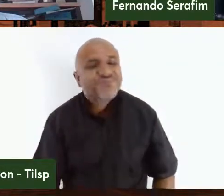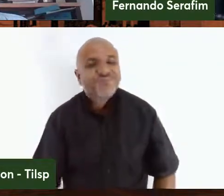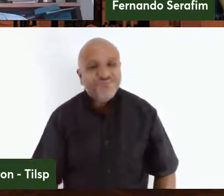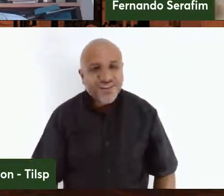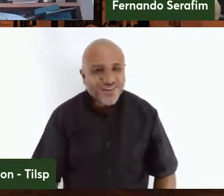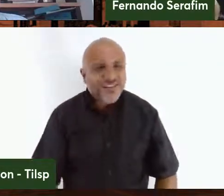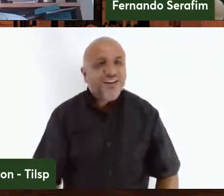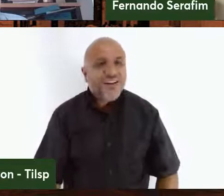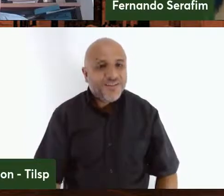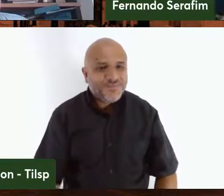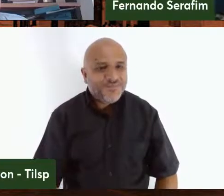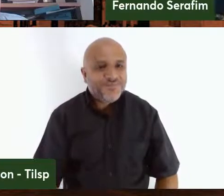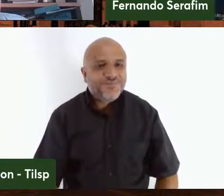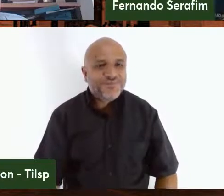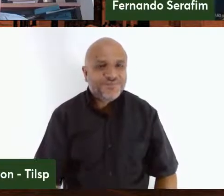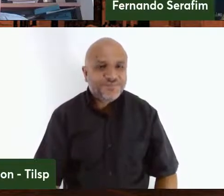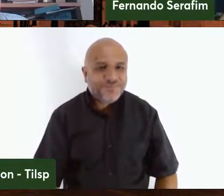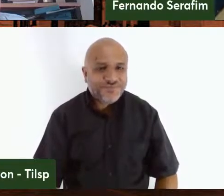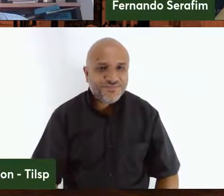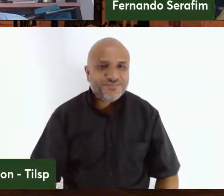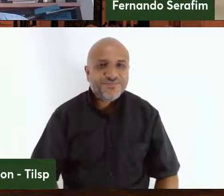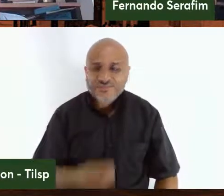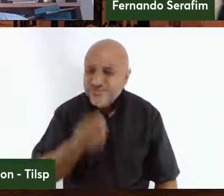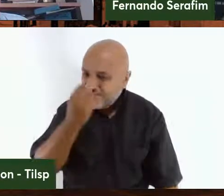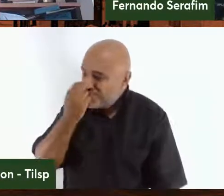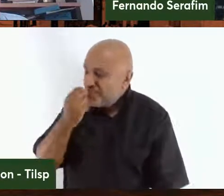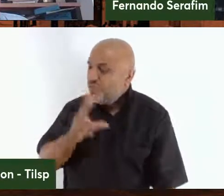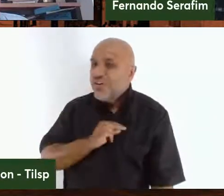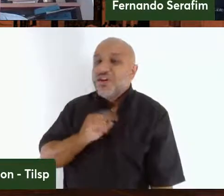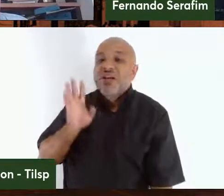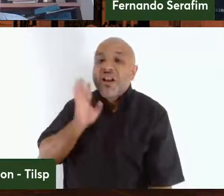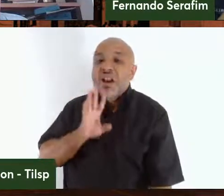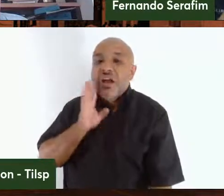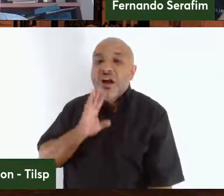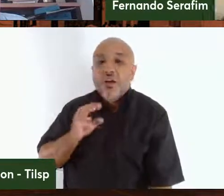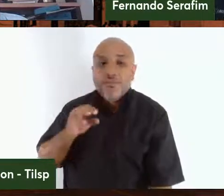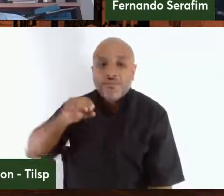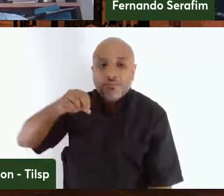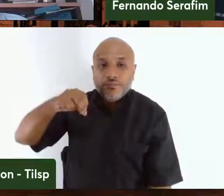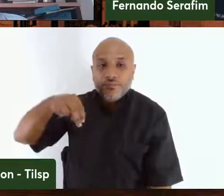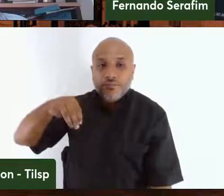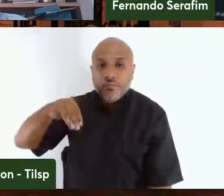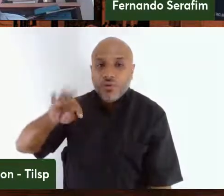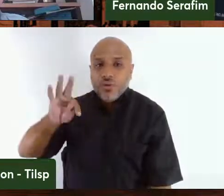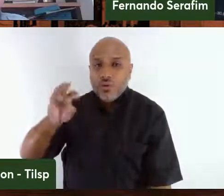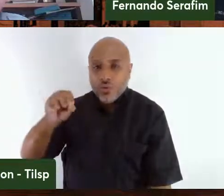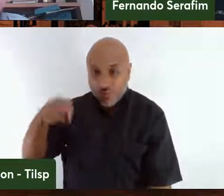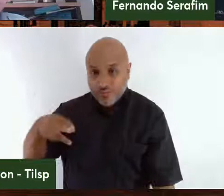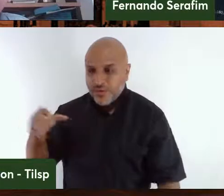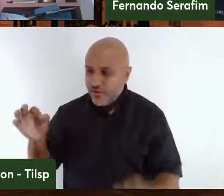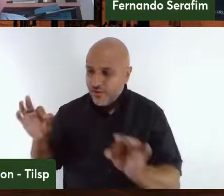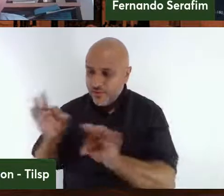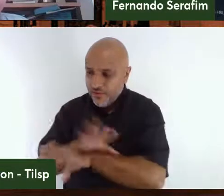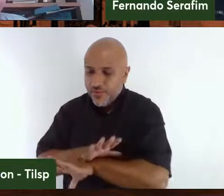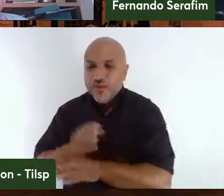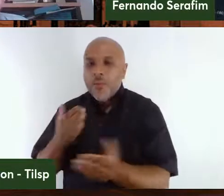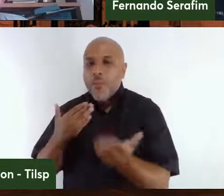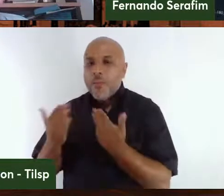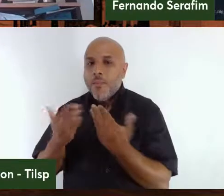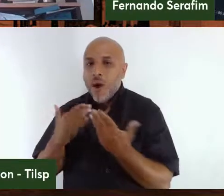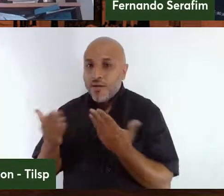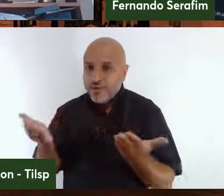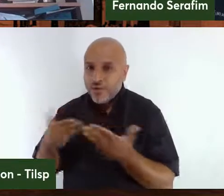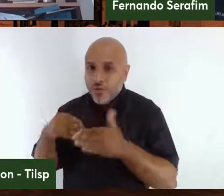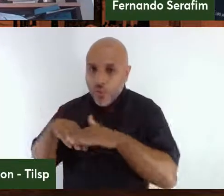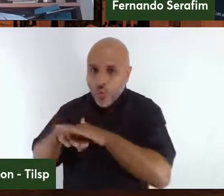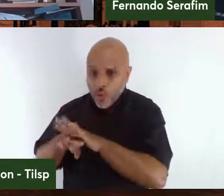Acaba sendo. Que legal. Milton, querido, para a gente encerrar esse nosso bate-papo, então, eu guardei